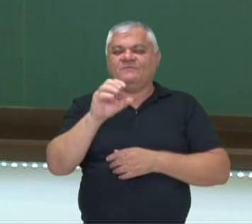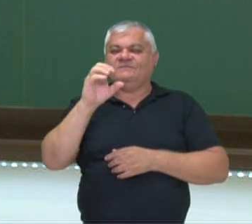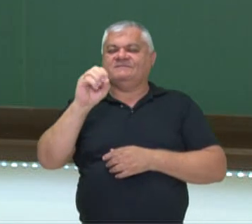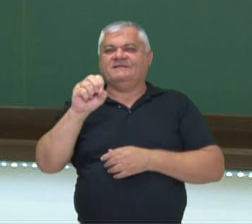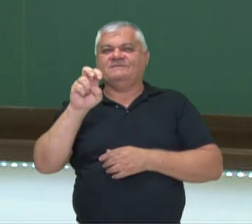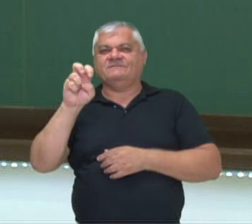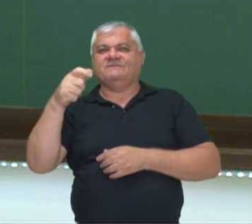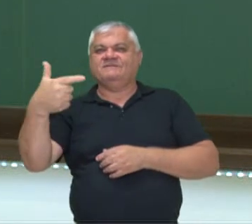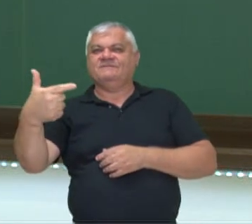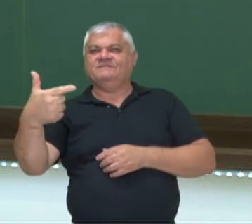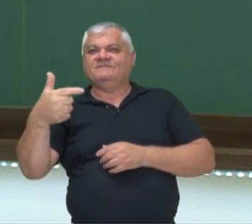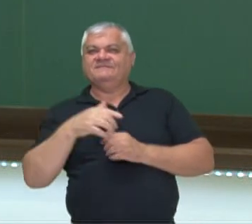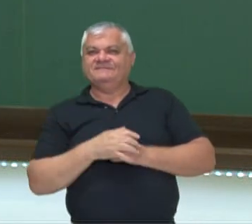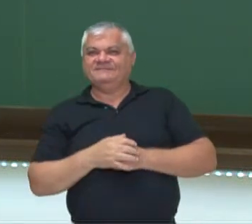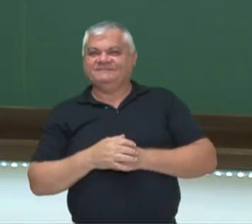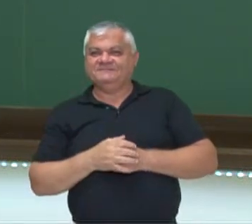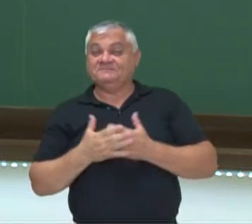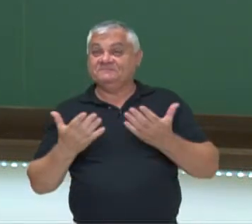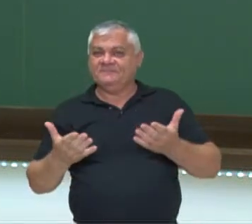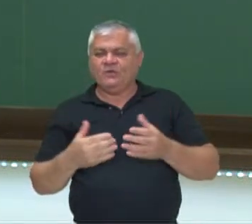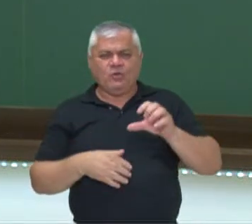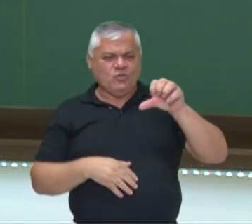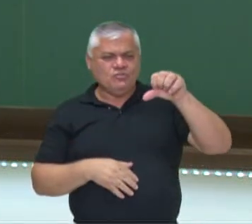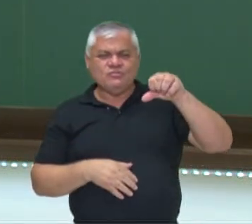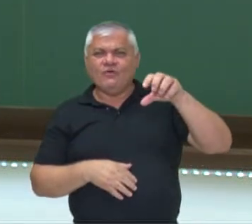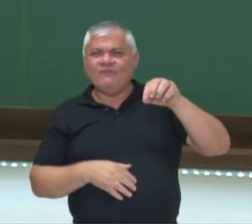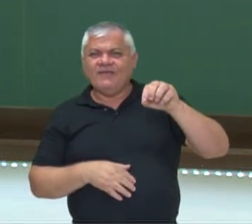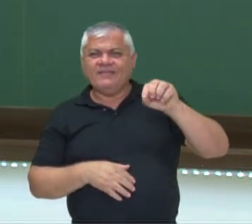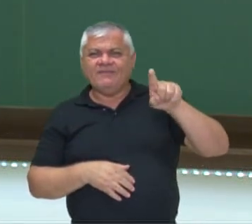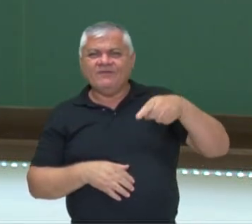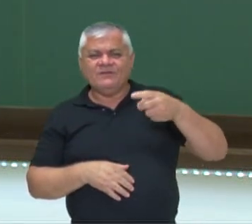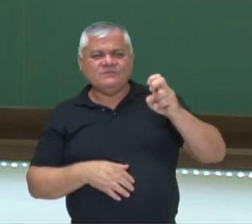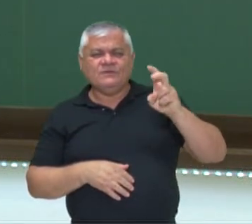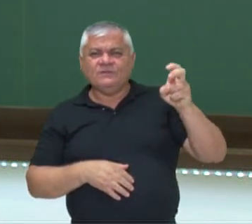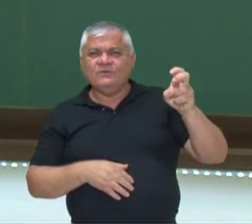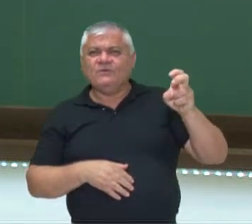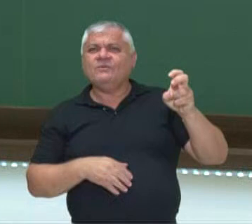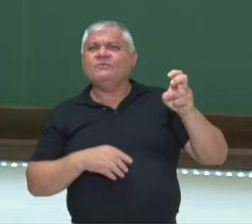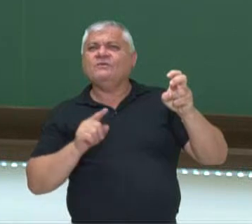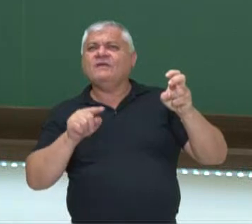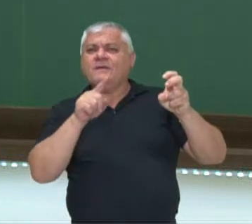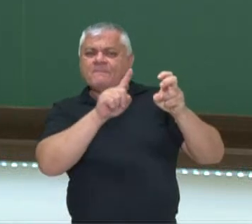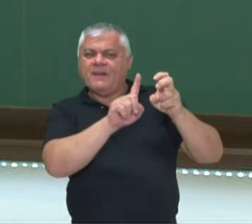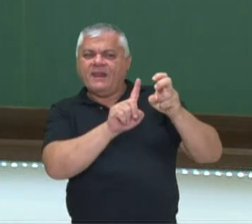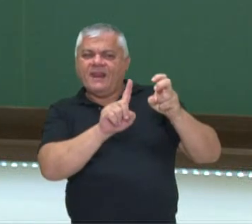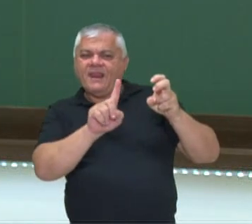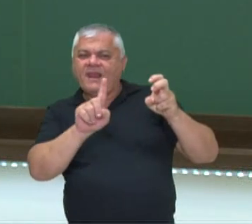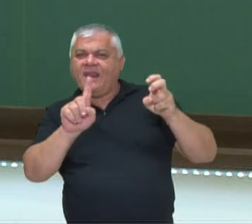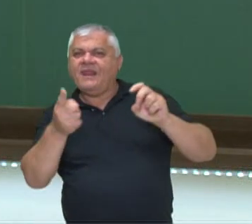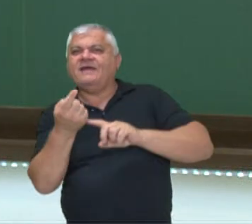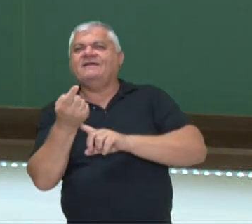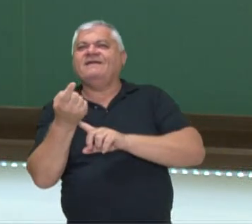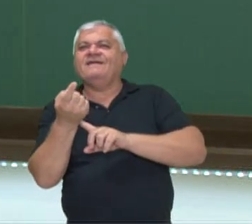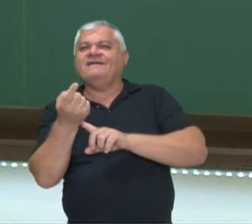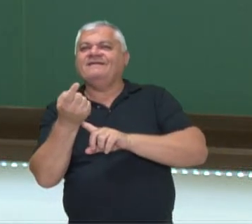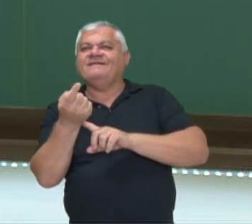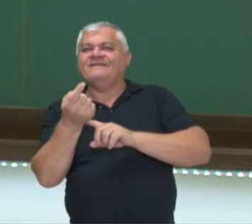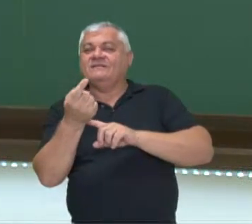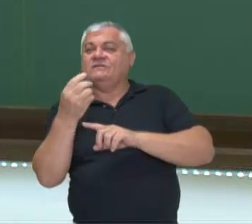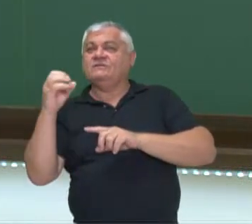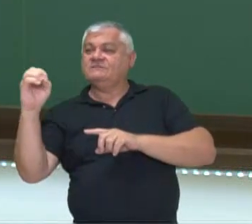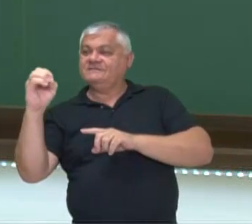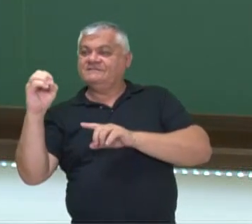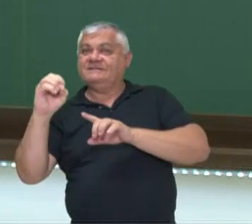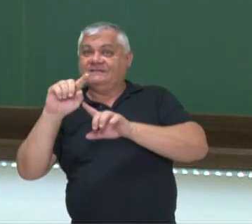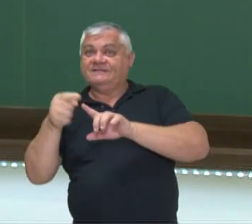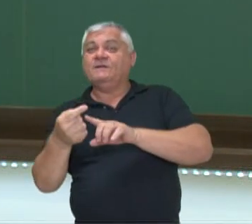9.052. Repare que de 90,52 para 9.052, a vírgula foi deslocada duas casas para a direita. E por que ela é